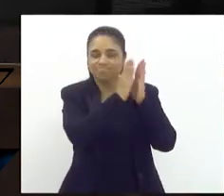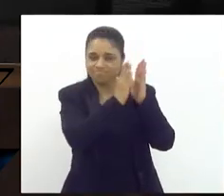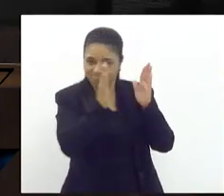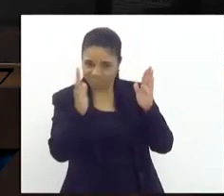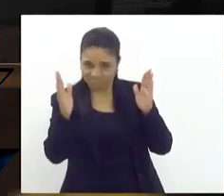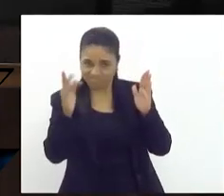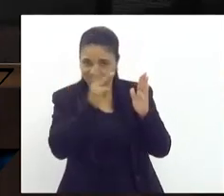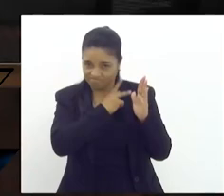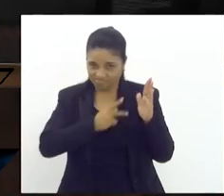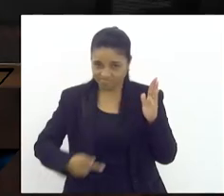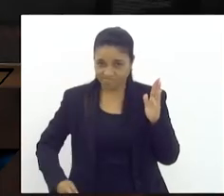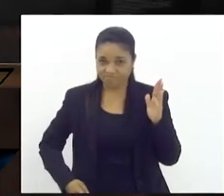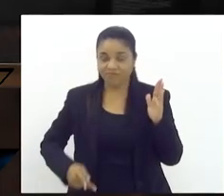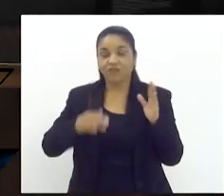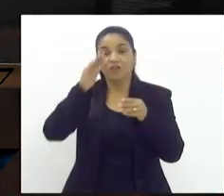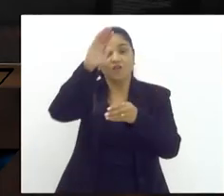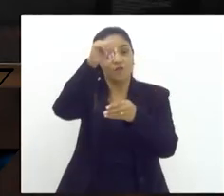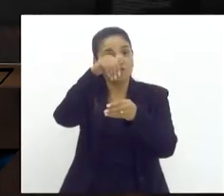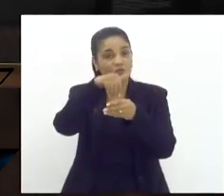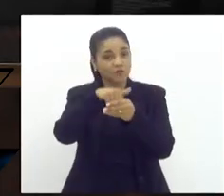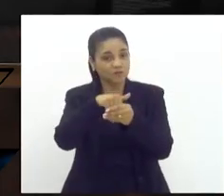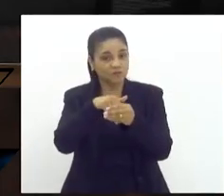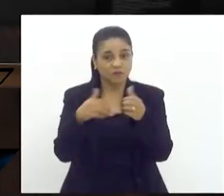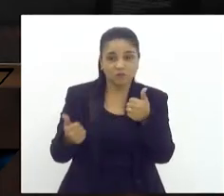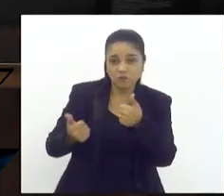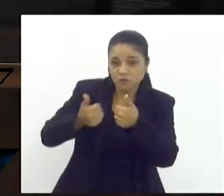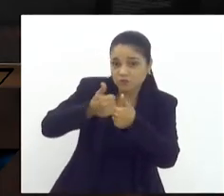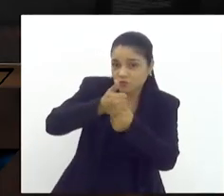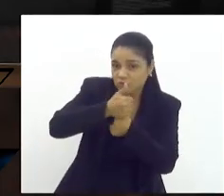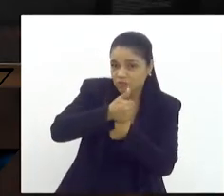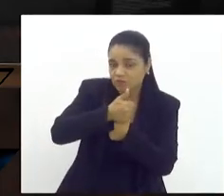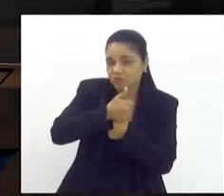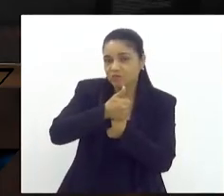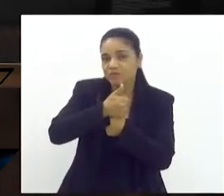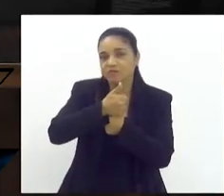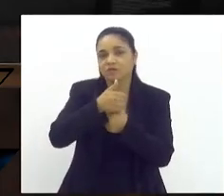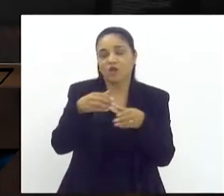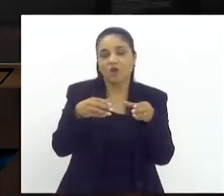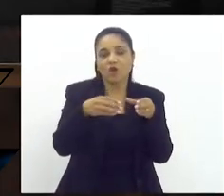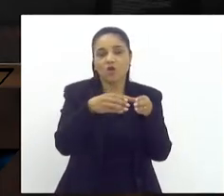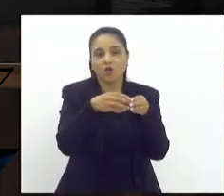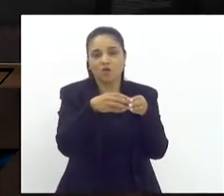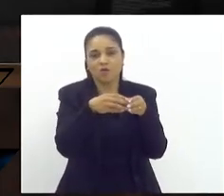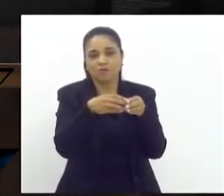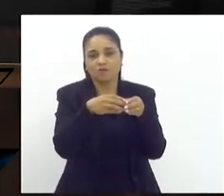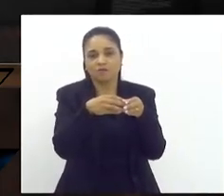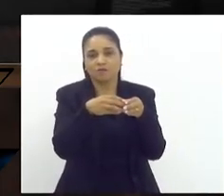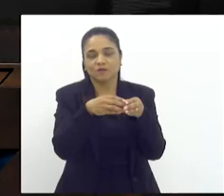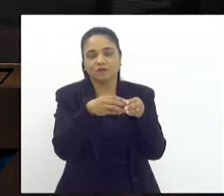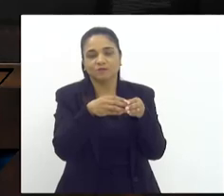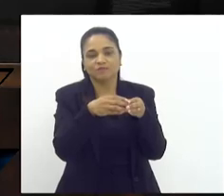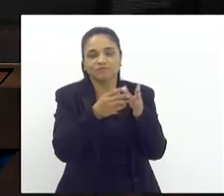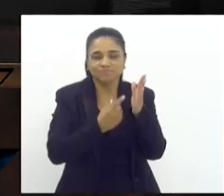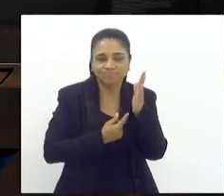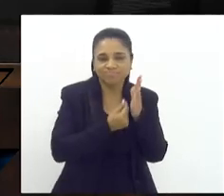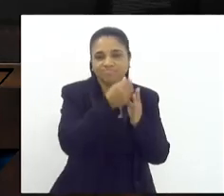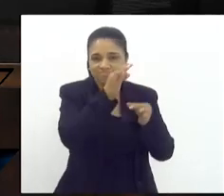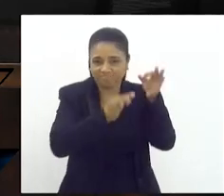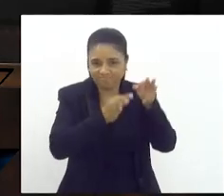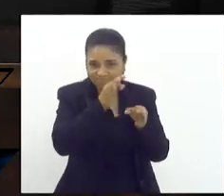ordem em votação um substitutivo da comissão de construção Justiça